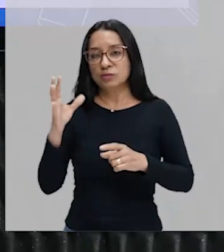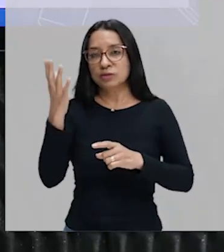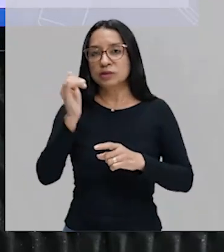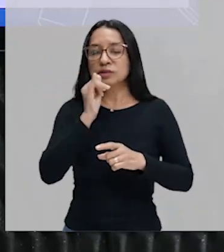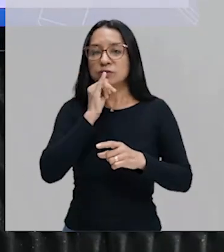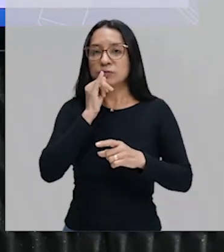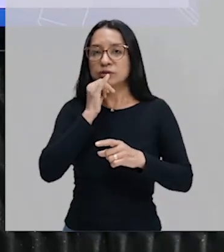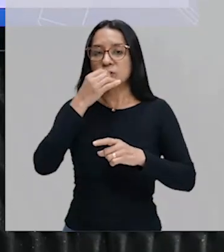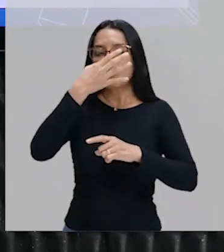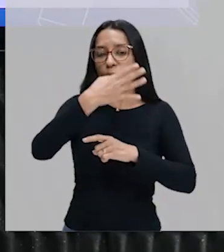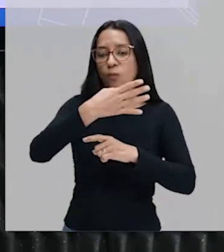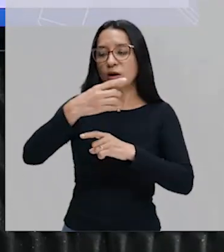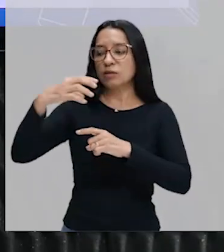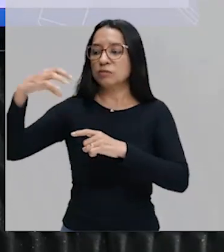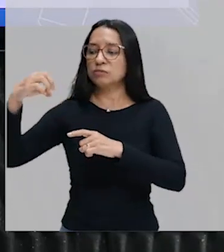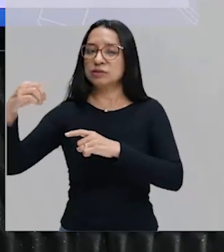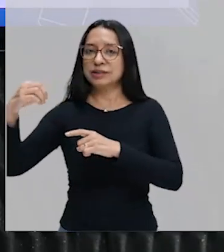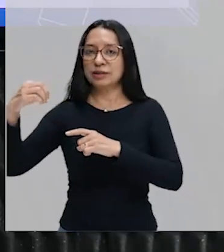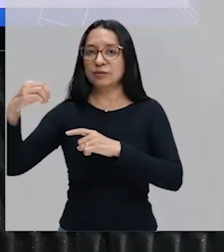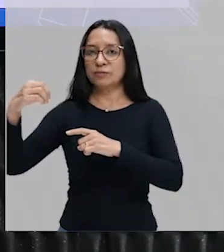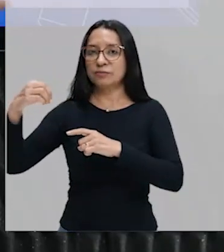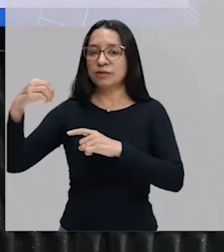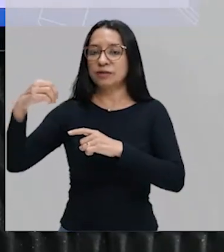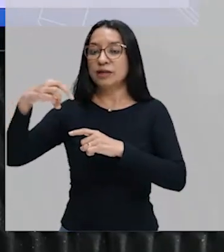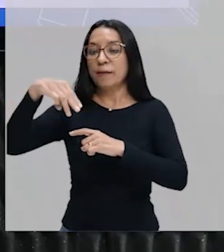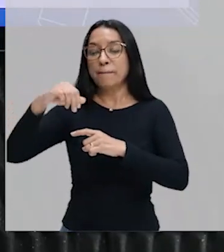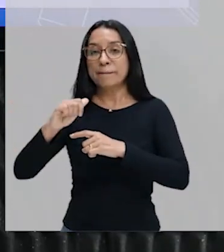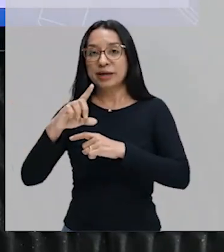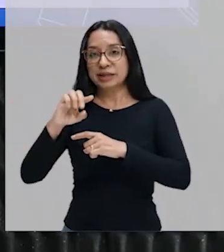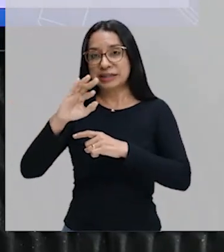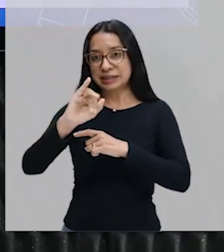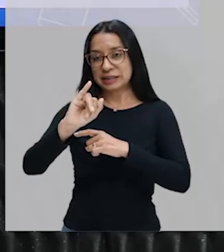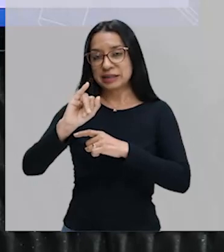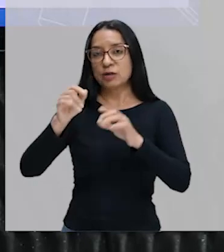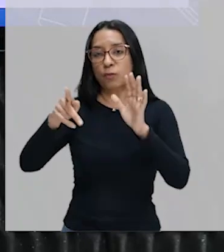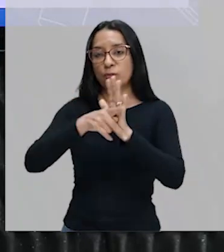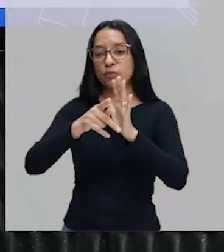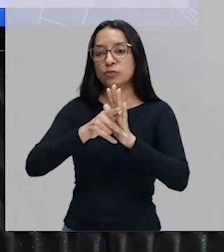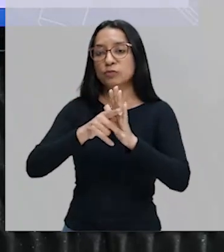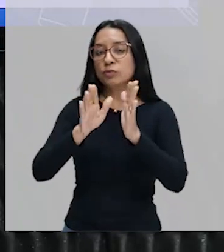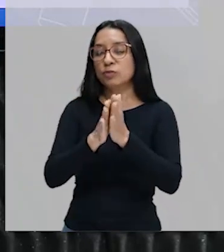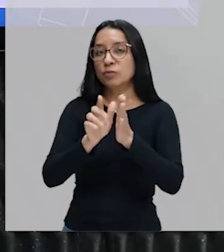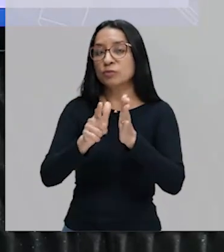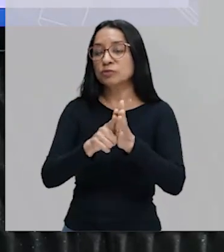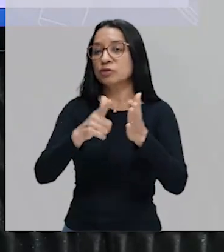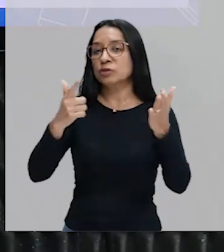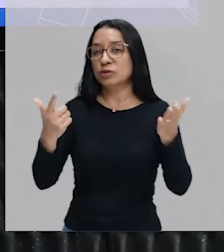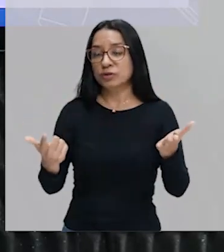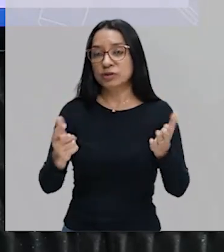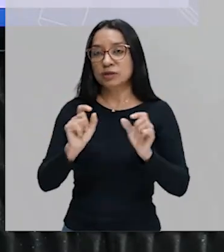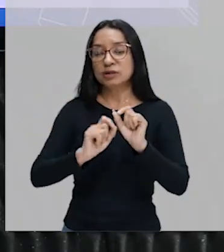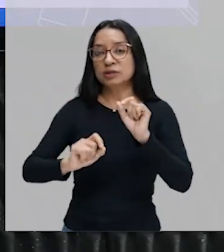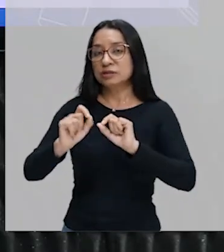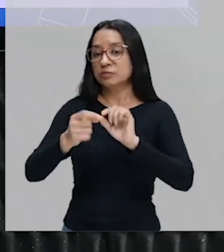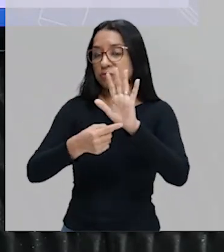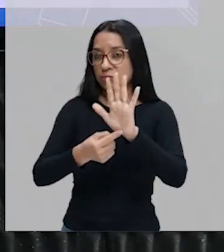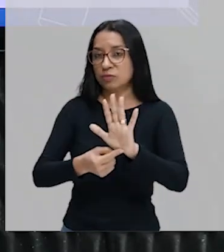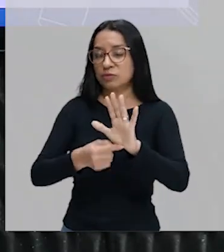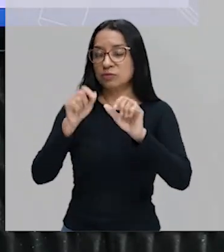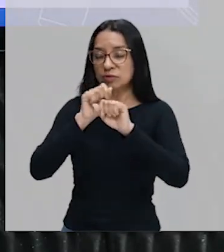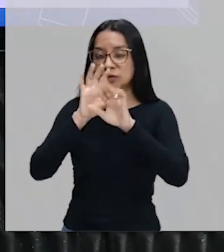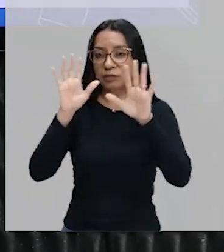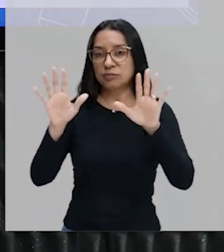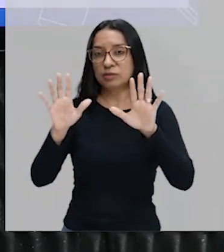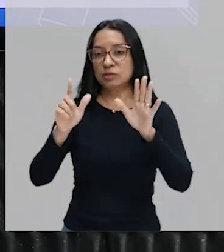exemplo, foi 4-0 para o Barcelona, em Madrid. Os próprios jornais das regiões, eles destacam muito claramente, né? O jornal, por